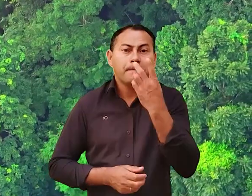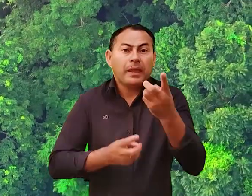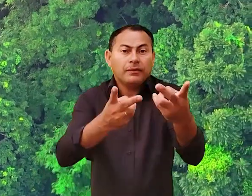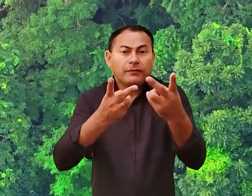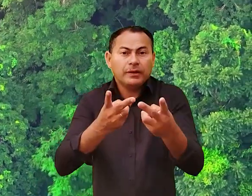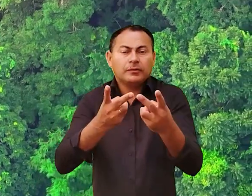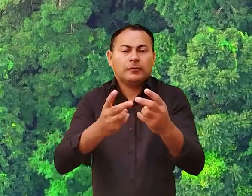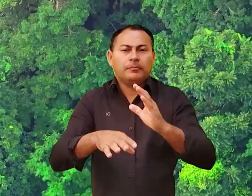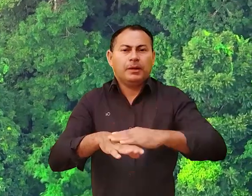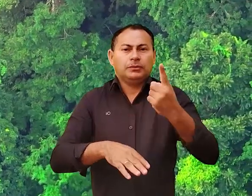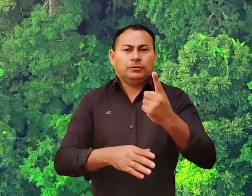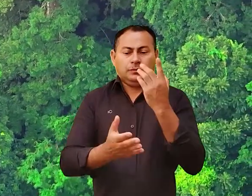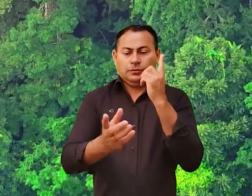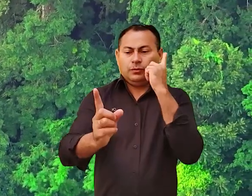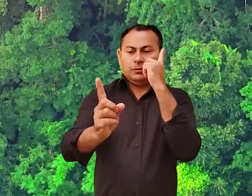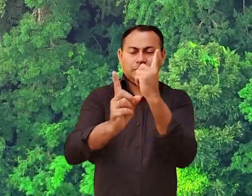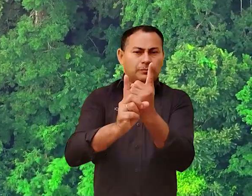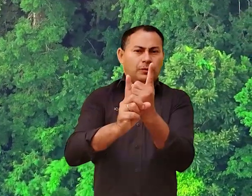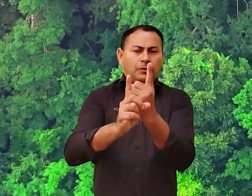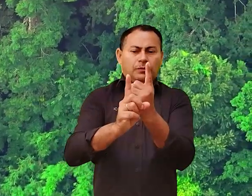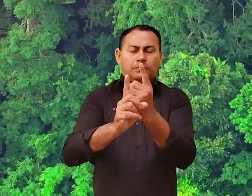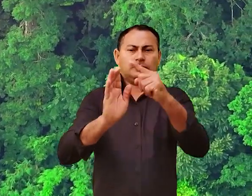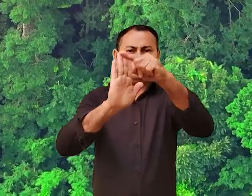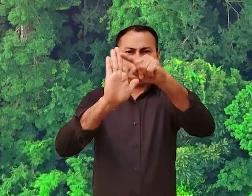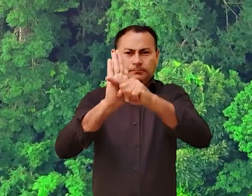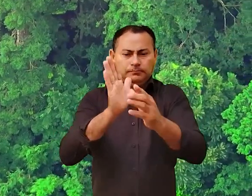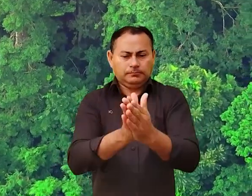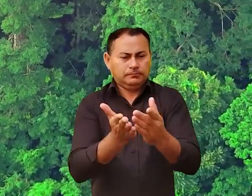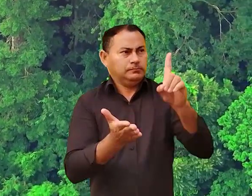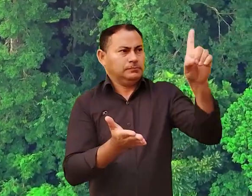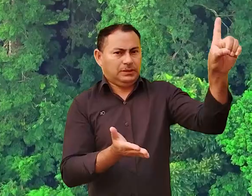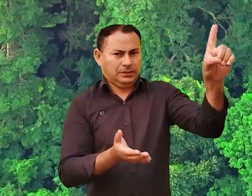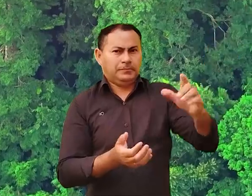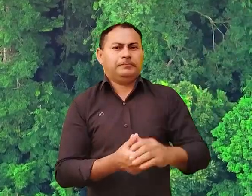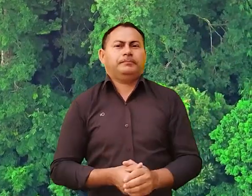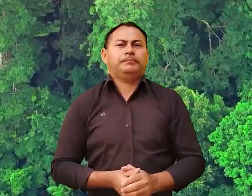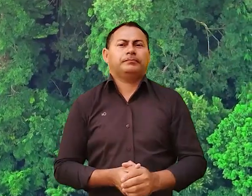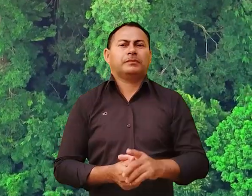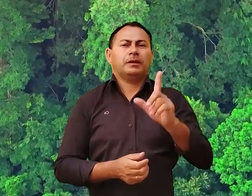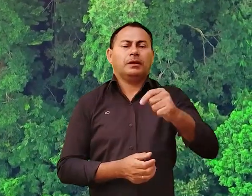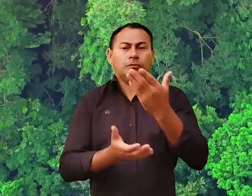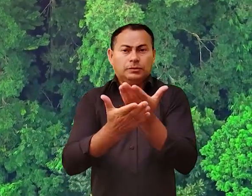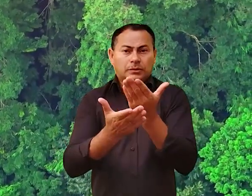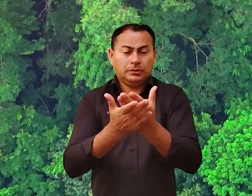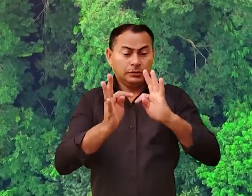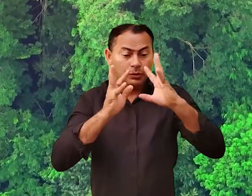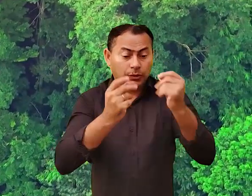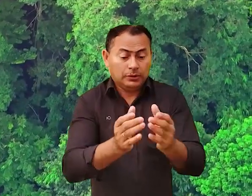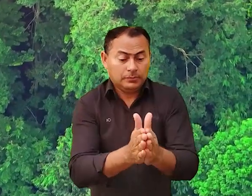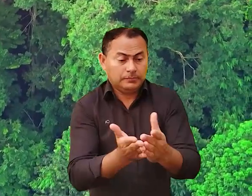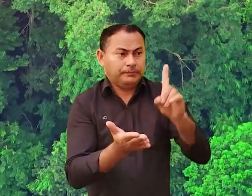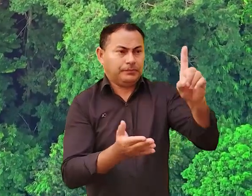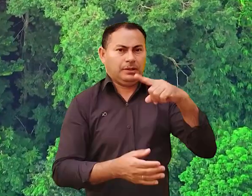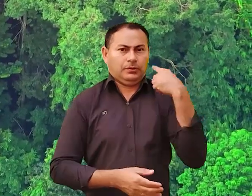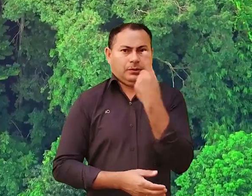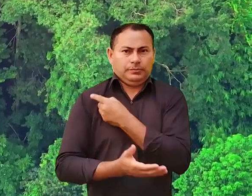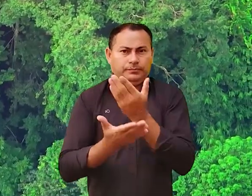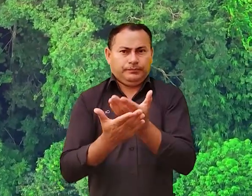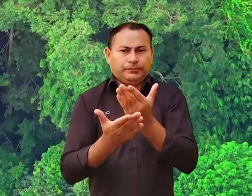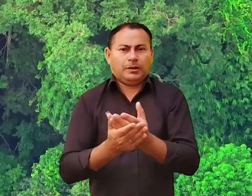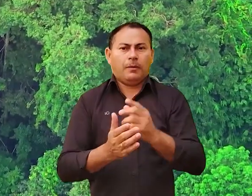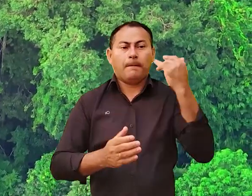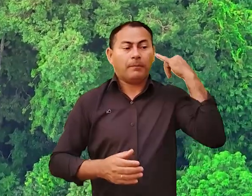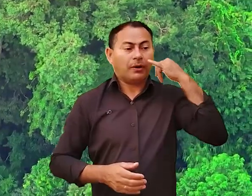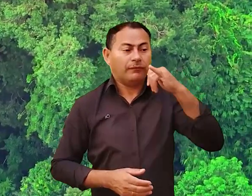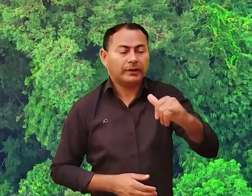Seja muito bem-vindo para mais um empolgante programa Encontro com a Palavra. Este é um estudo de toda a Bíblia e nós estamos estudando